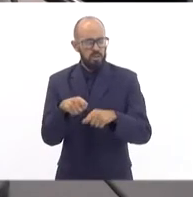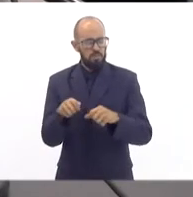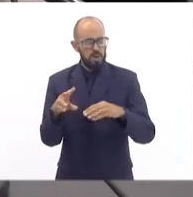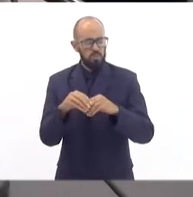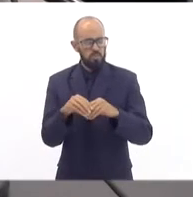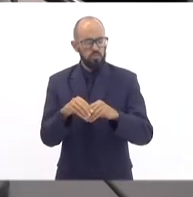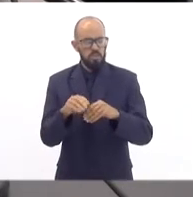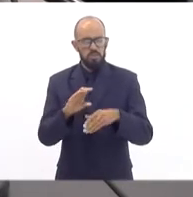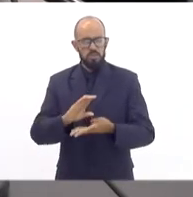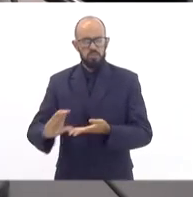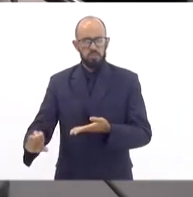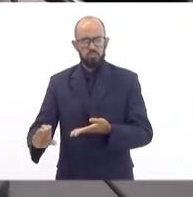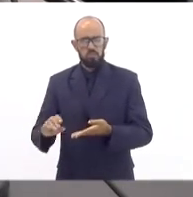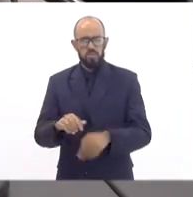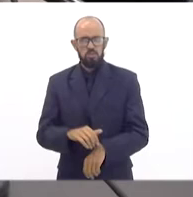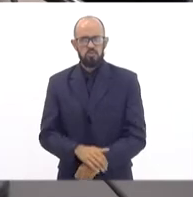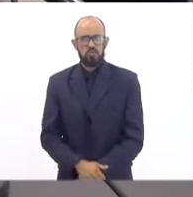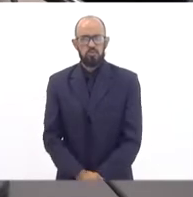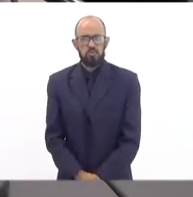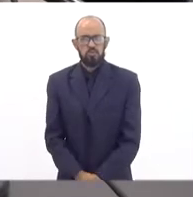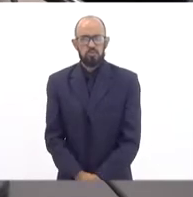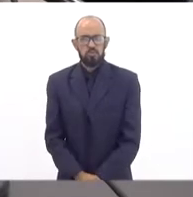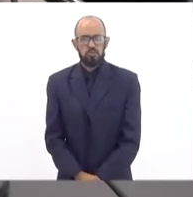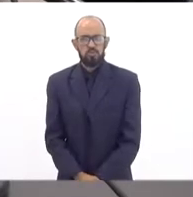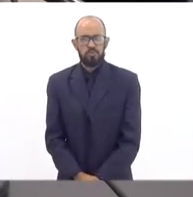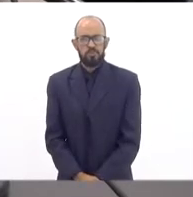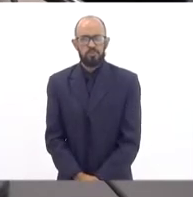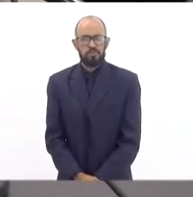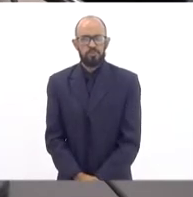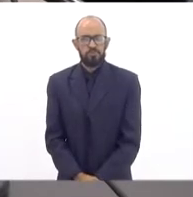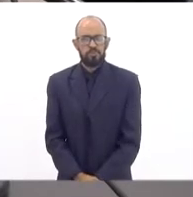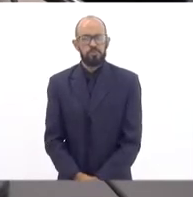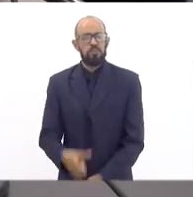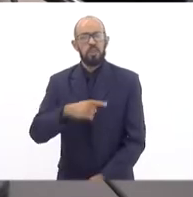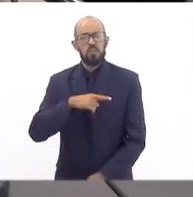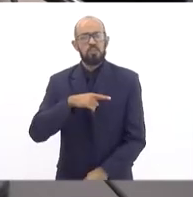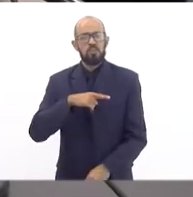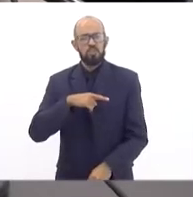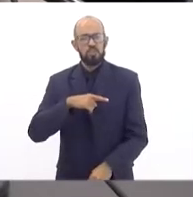dentro desse guarda-chuva? Então, foram 10. Tinha uma previsão no aditivo, nos